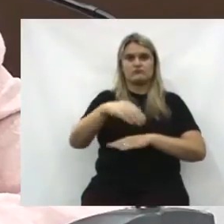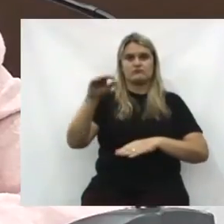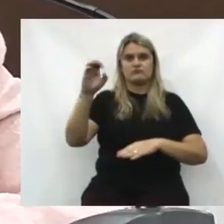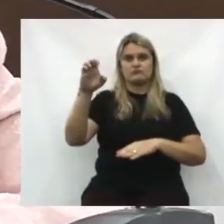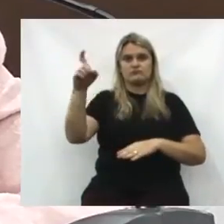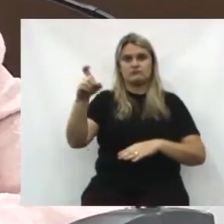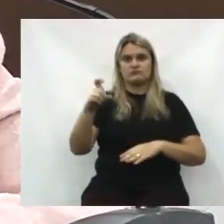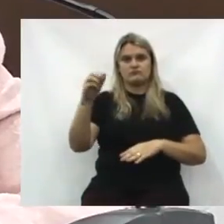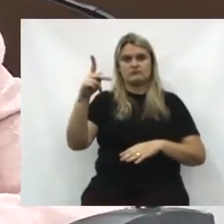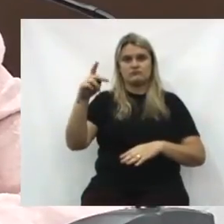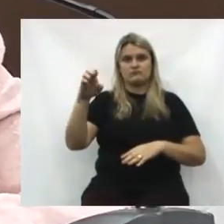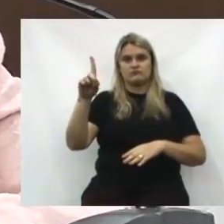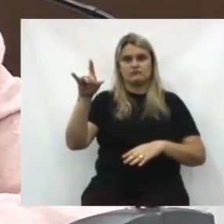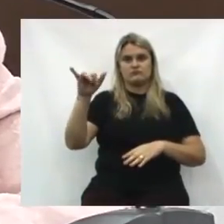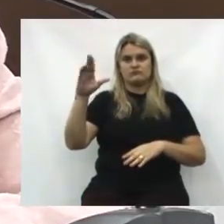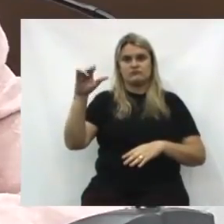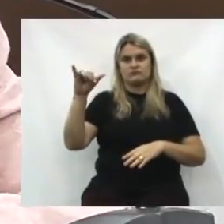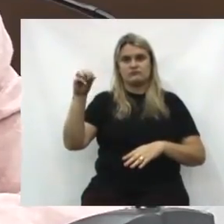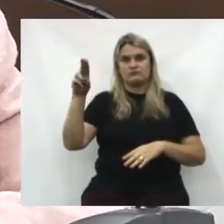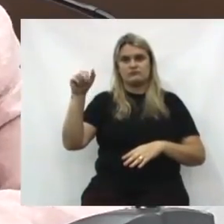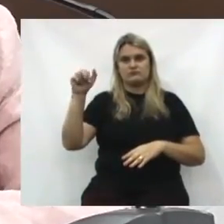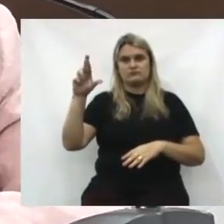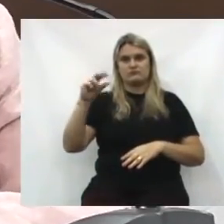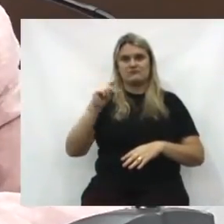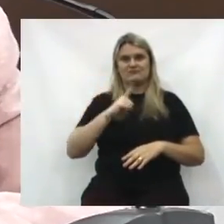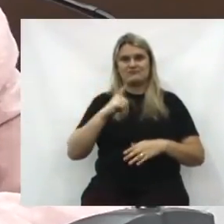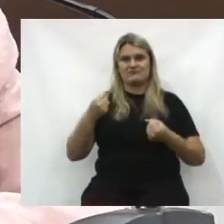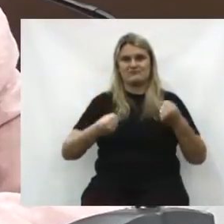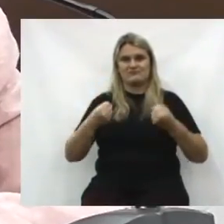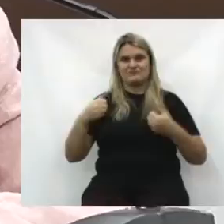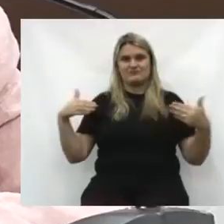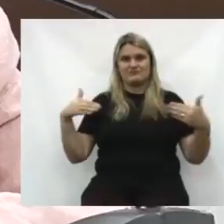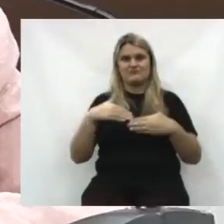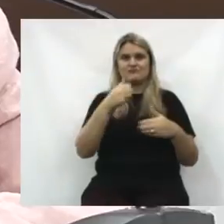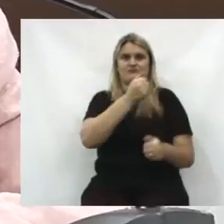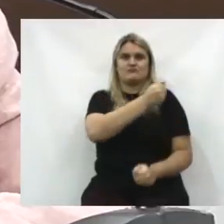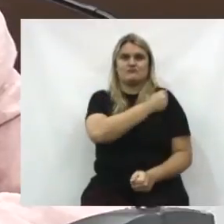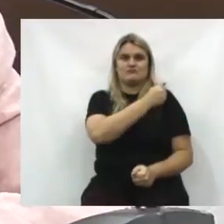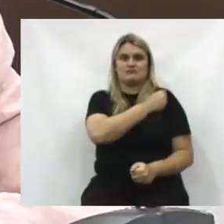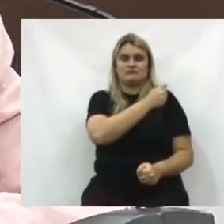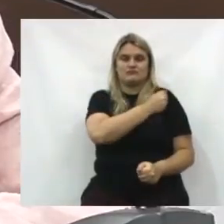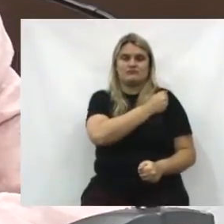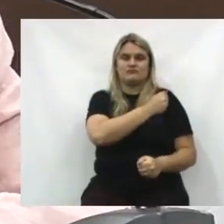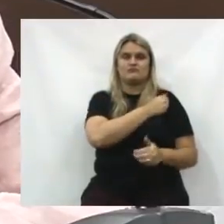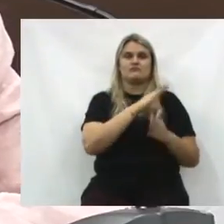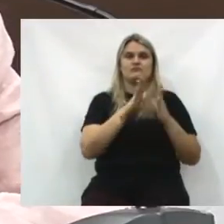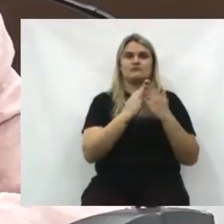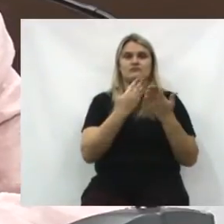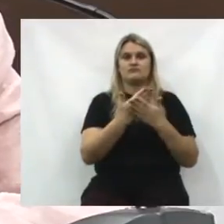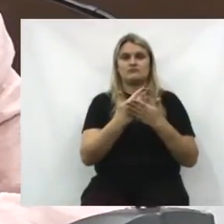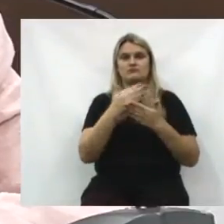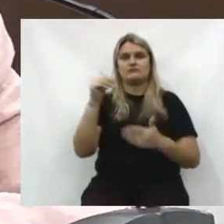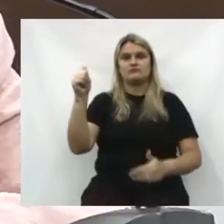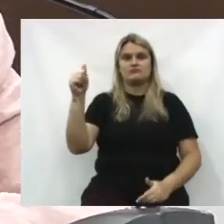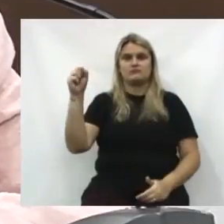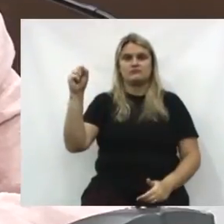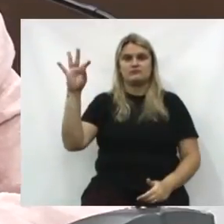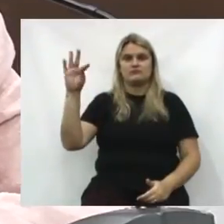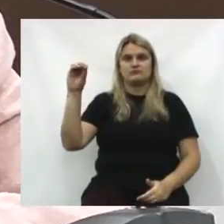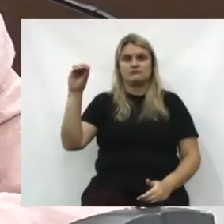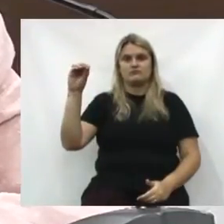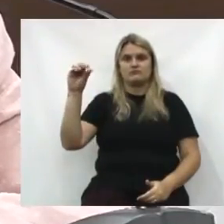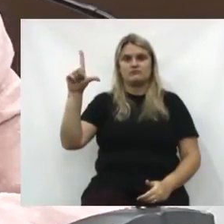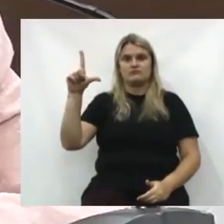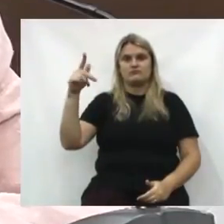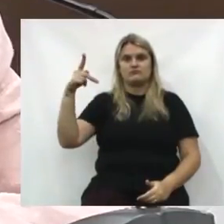ruas Expedicionário e Avenida Bento Munhoz, há grande movimento de alunos do Colégio Astolfo Macedo